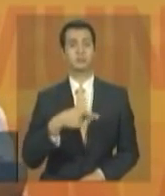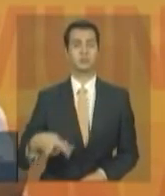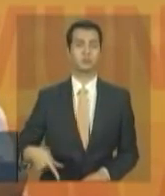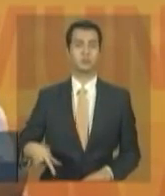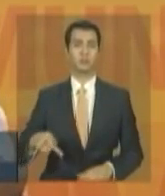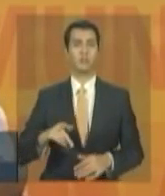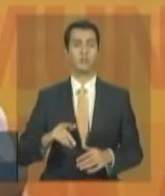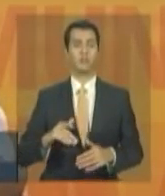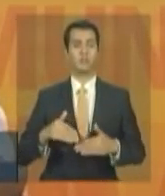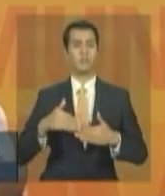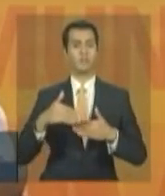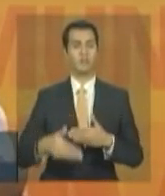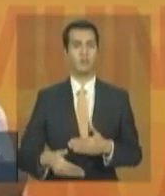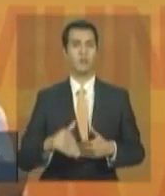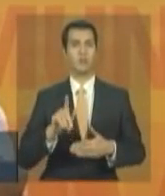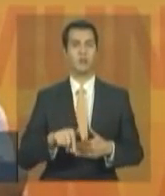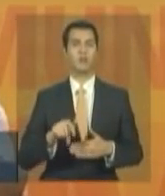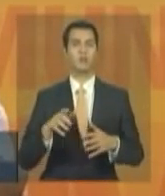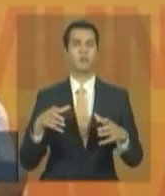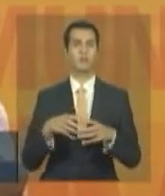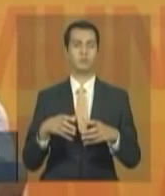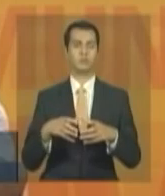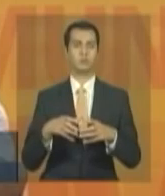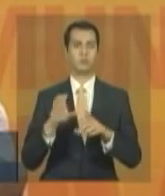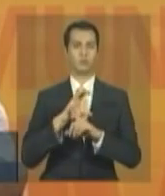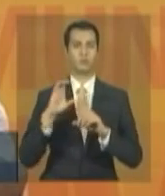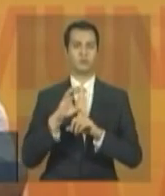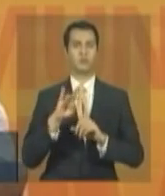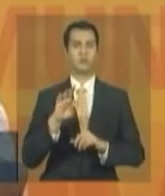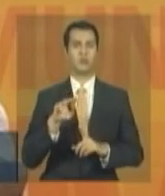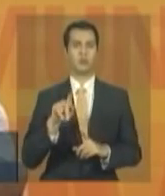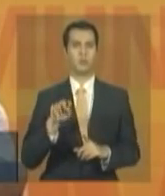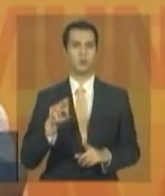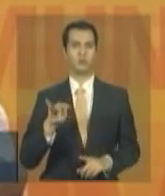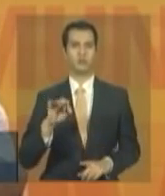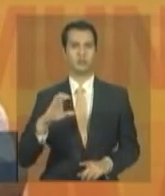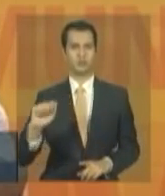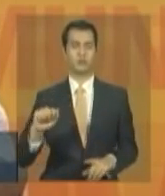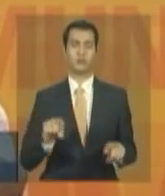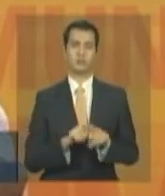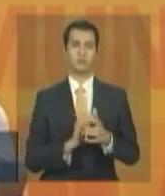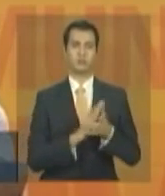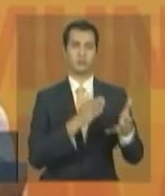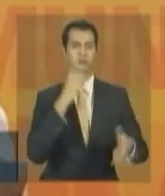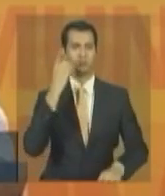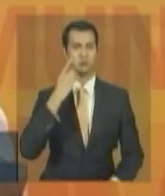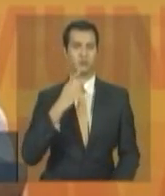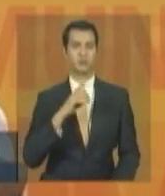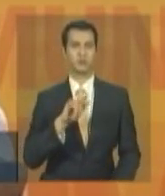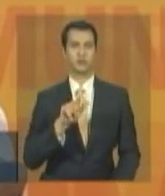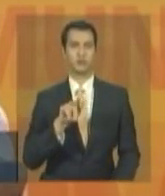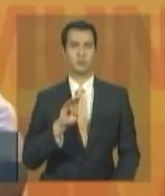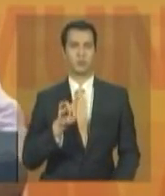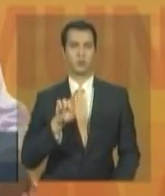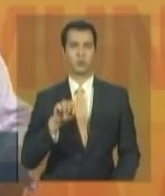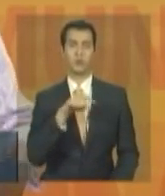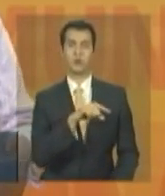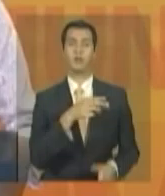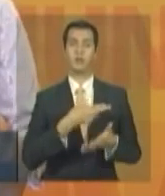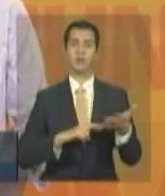das Comunidades Terapêuticas, e o deputado Givaldo Carimbão, relator do